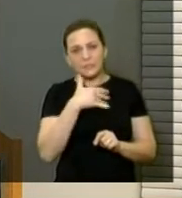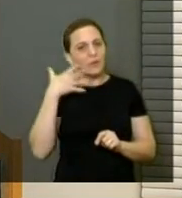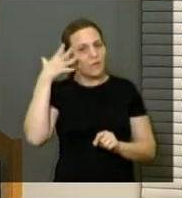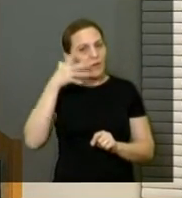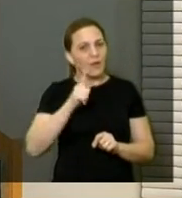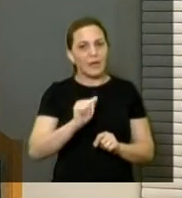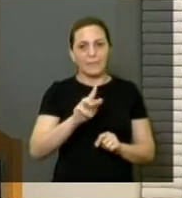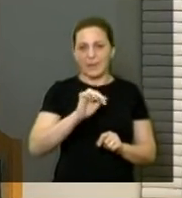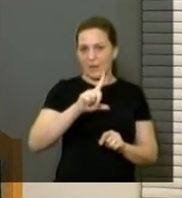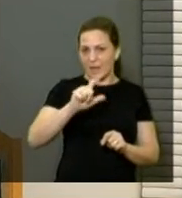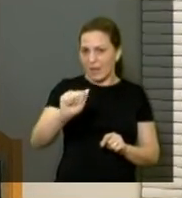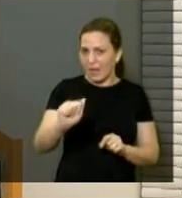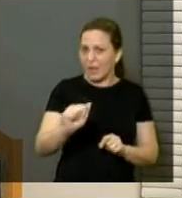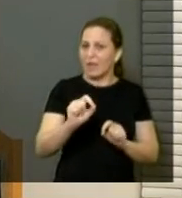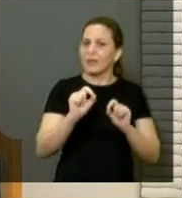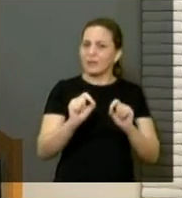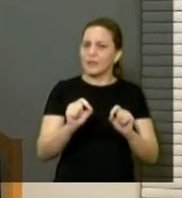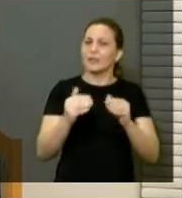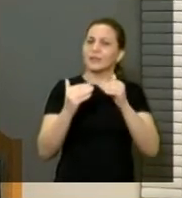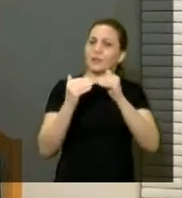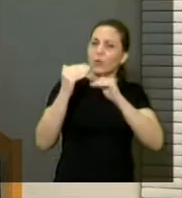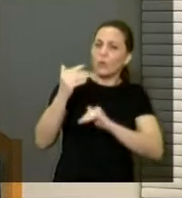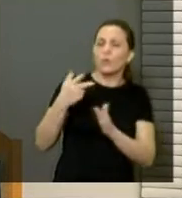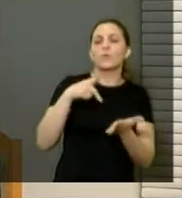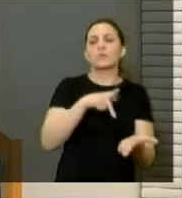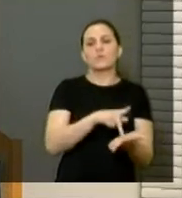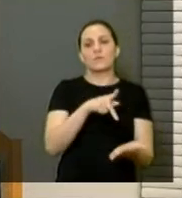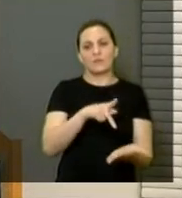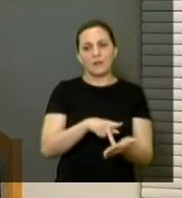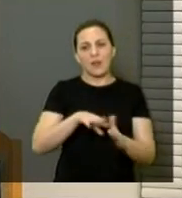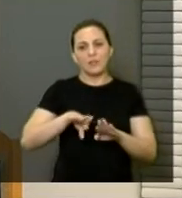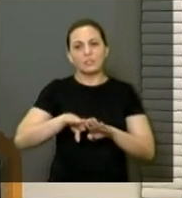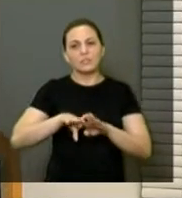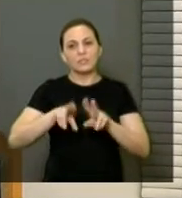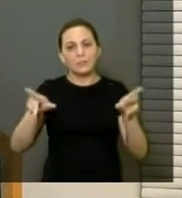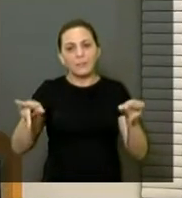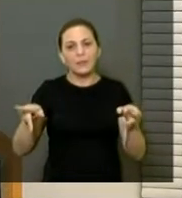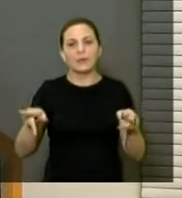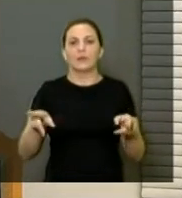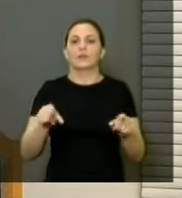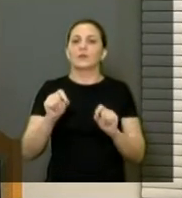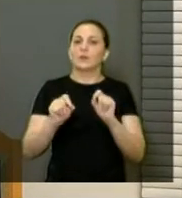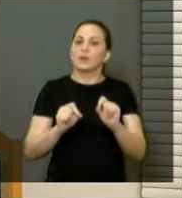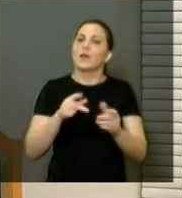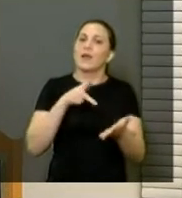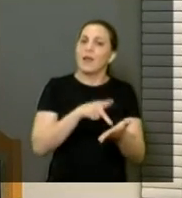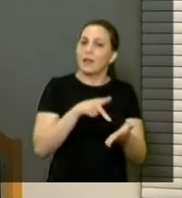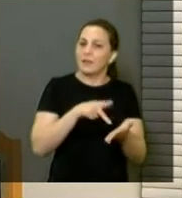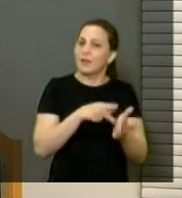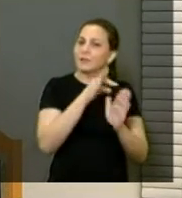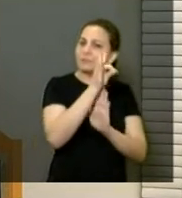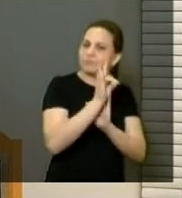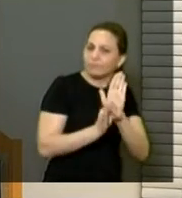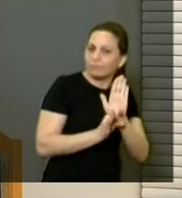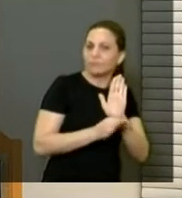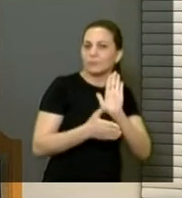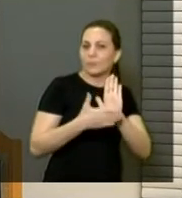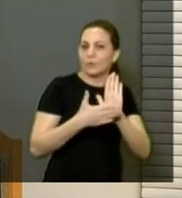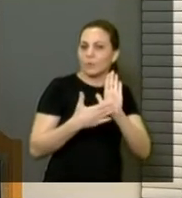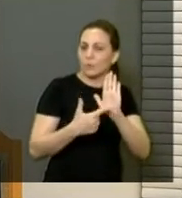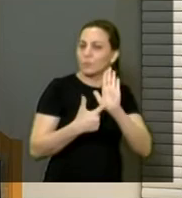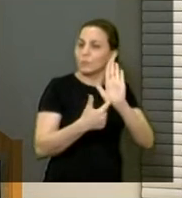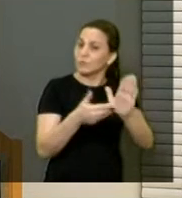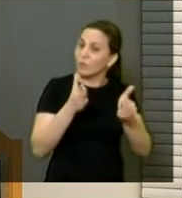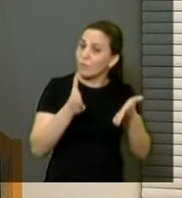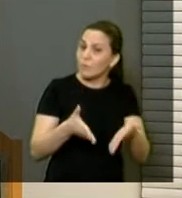vereadora gabriela o que não condiz com a verdade não condiz com a realidade a realidade é o que foi relatado o que foi colocado para vocês